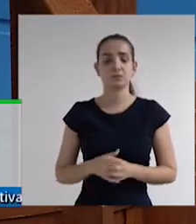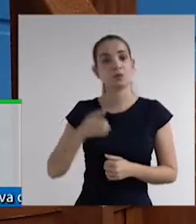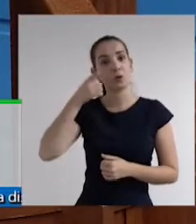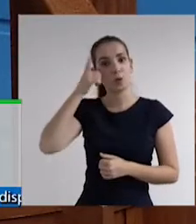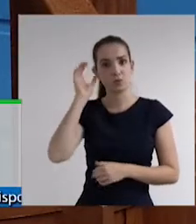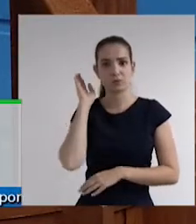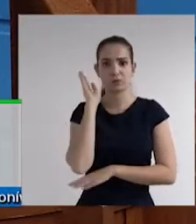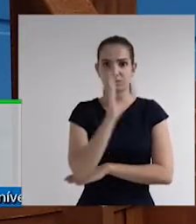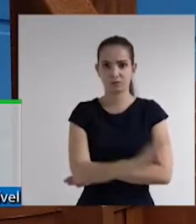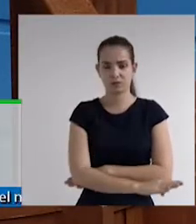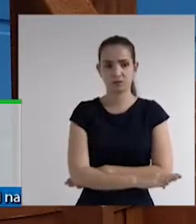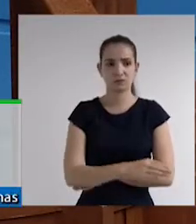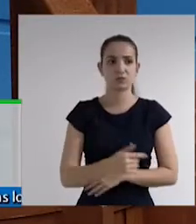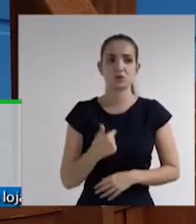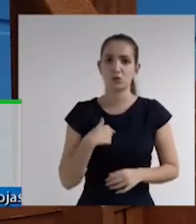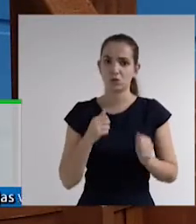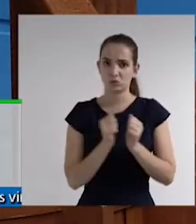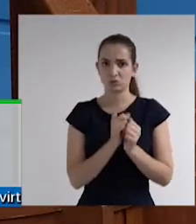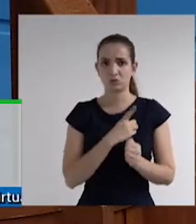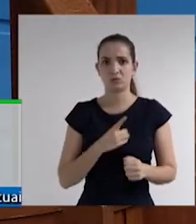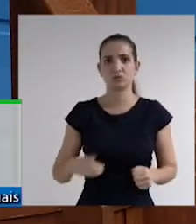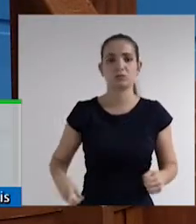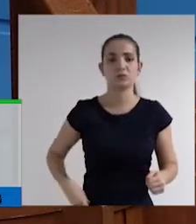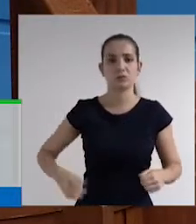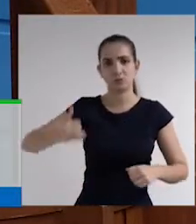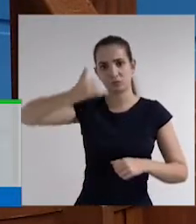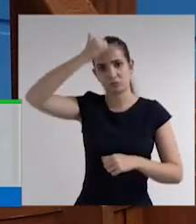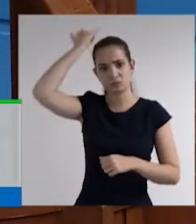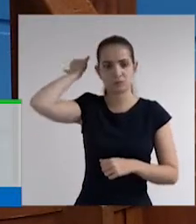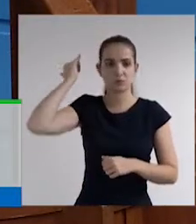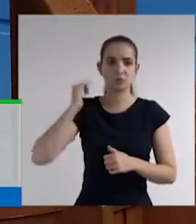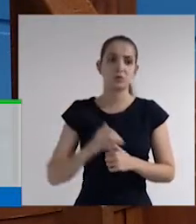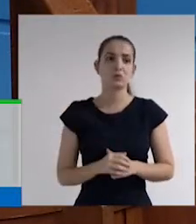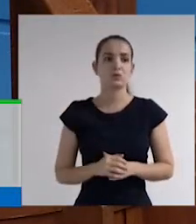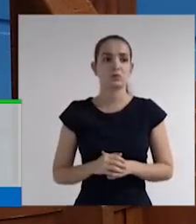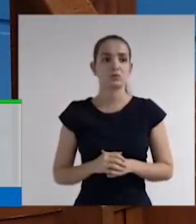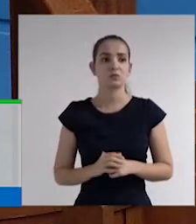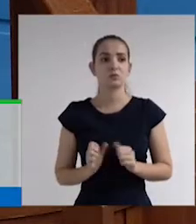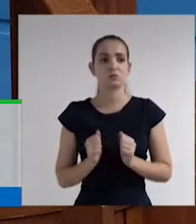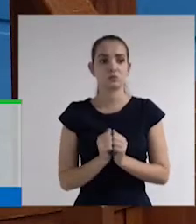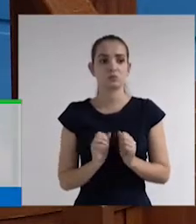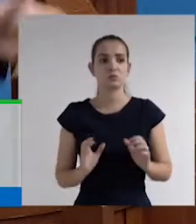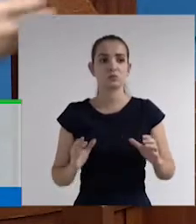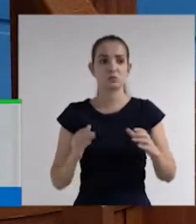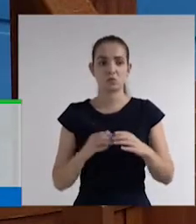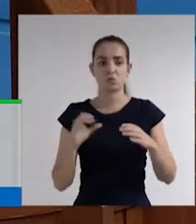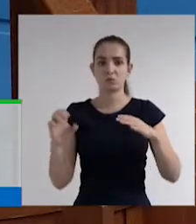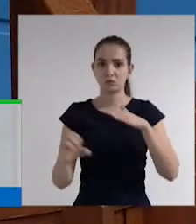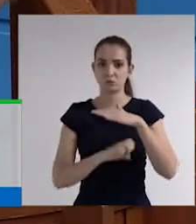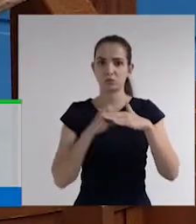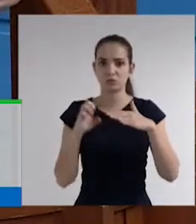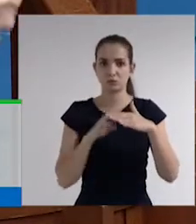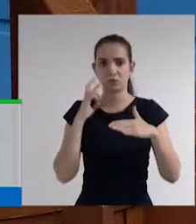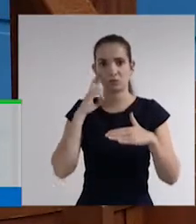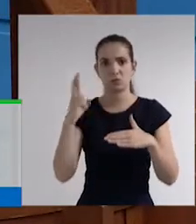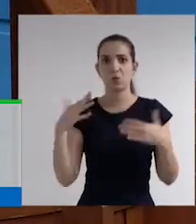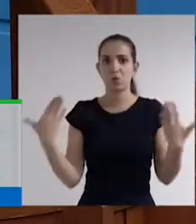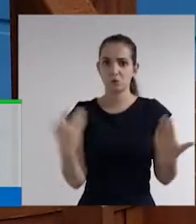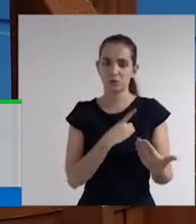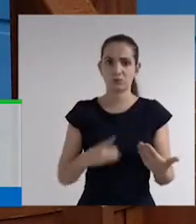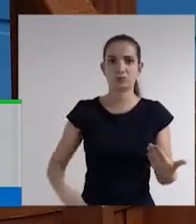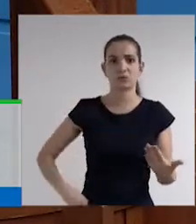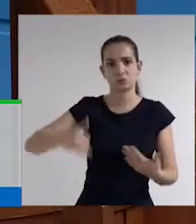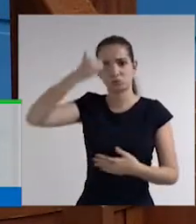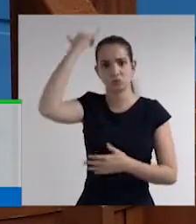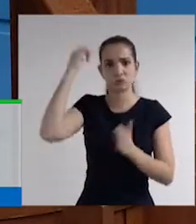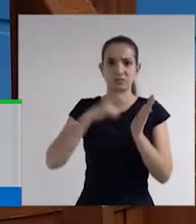à tarde, eu e o deputado Júnior Mock representamos na reunião com a classe empresarial. Hoje o deputado Júnior Mock está lá, desde